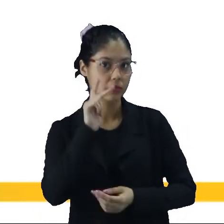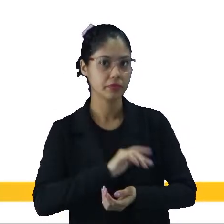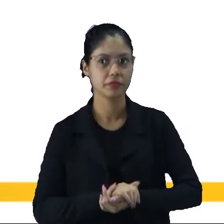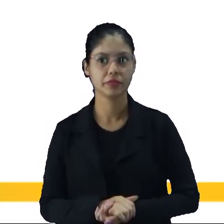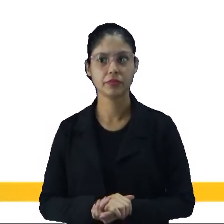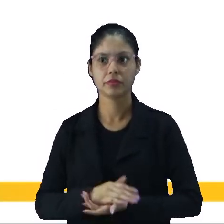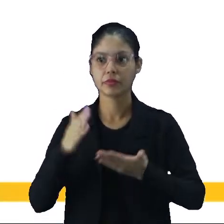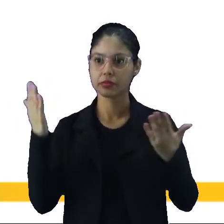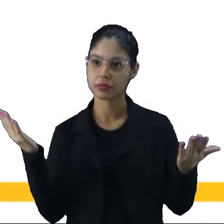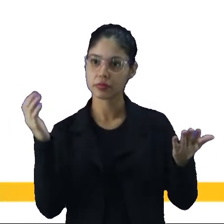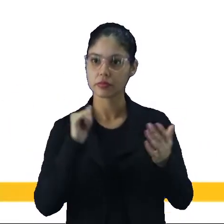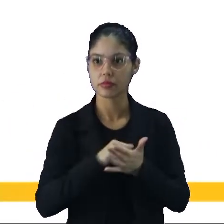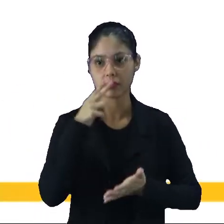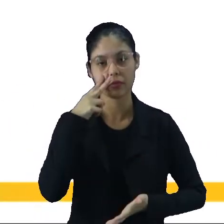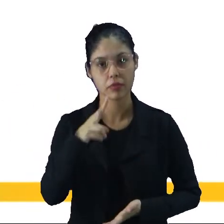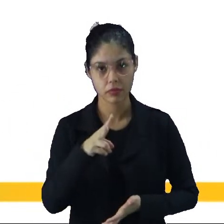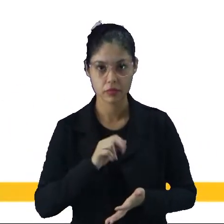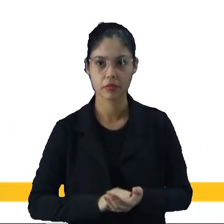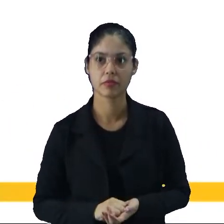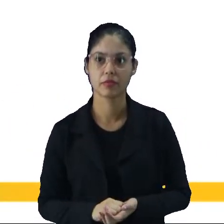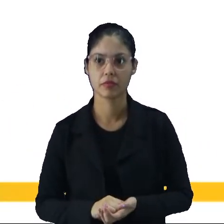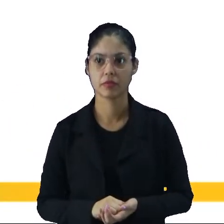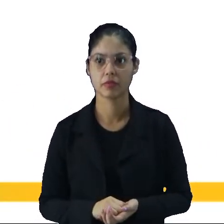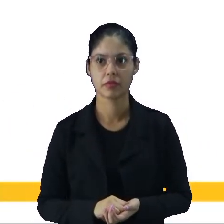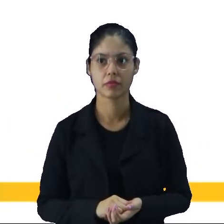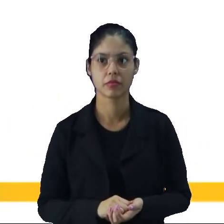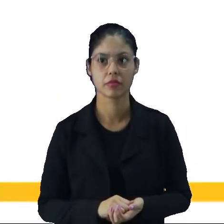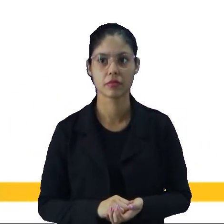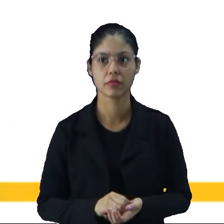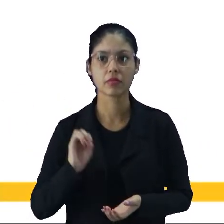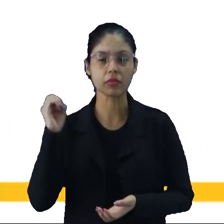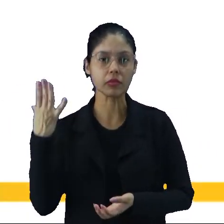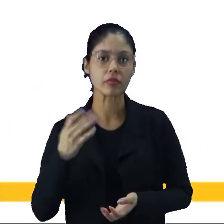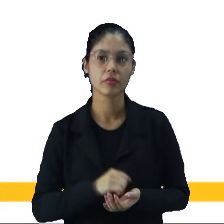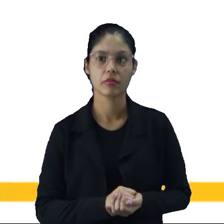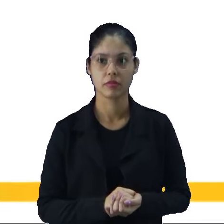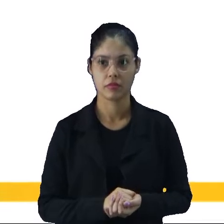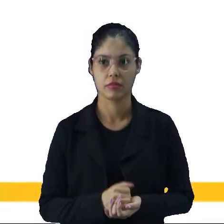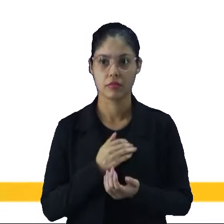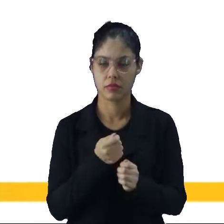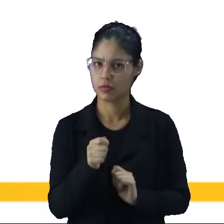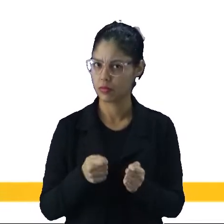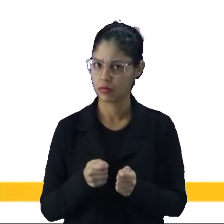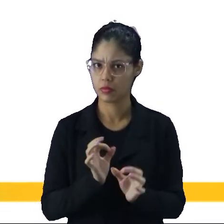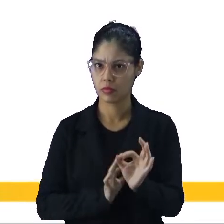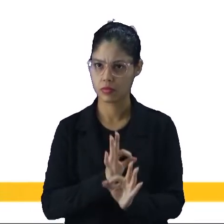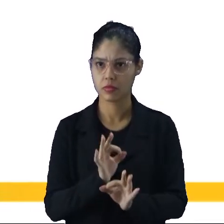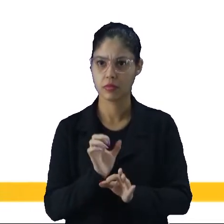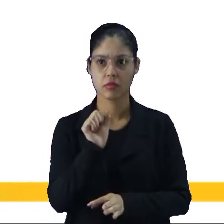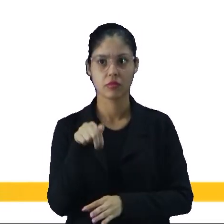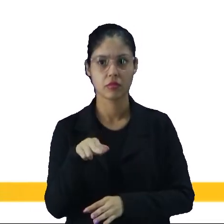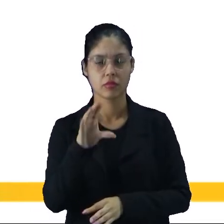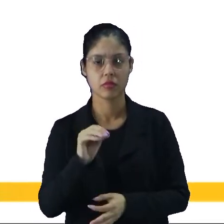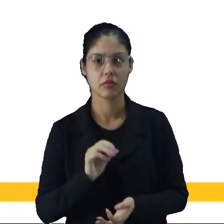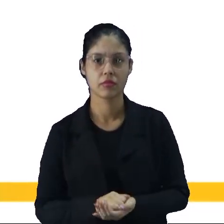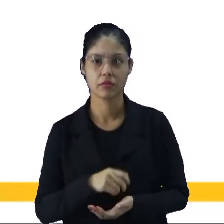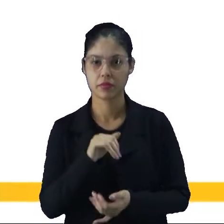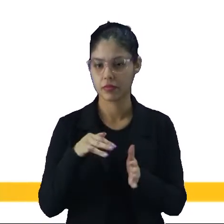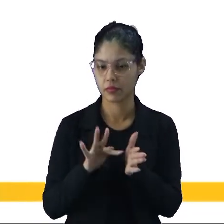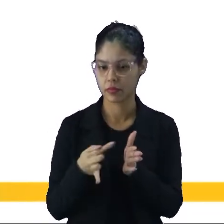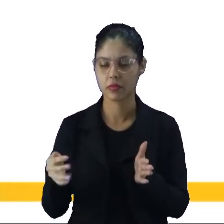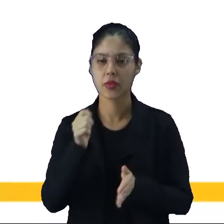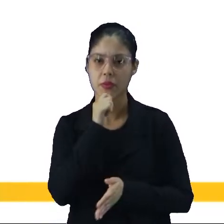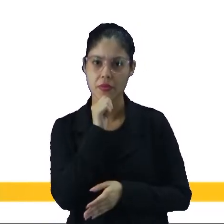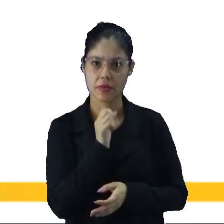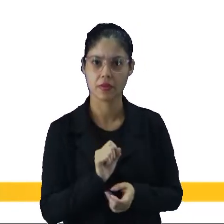Ok? Então, vimos aí a questão no caso do cosseno. Vamos mexer agora com a função seno. A função seno